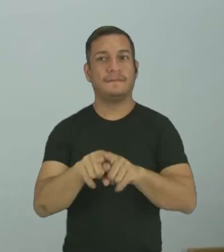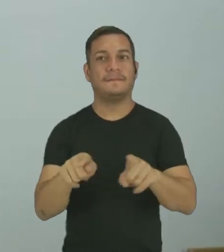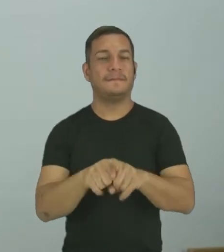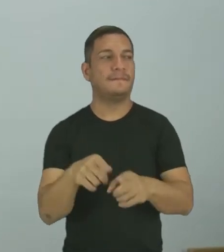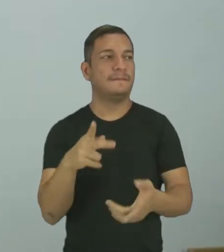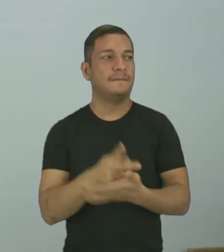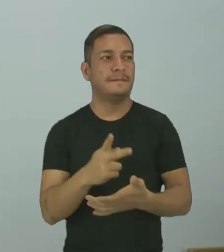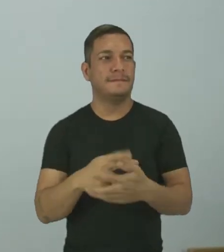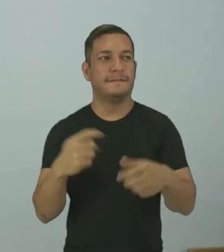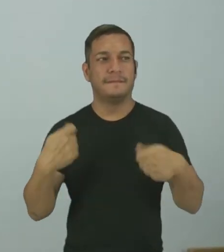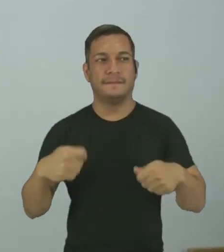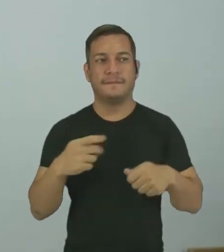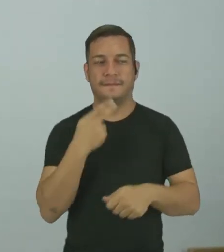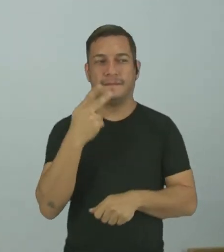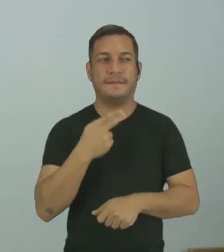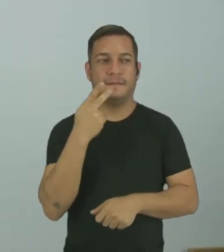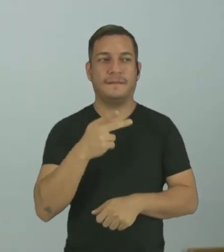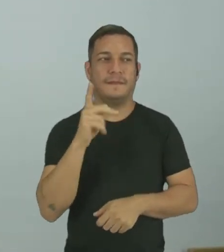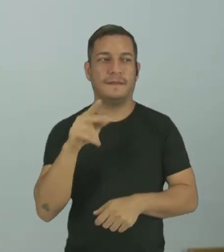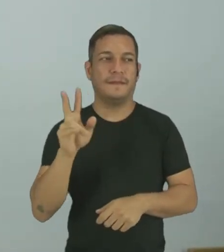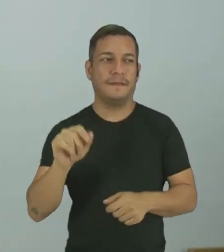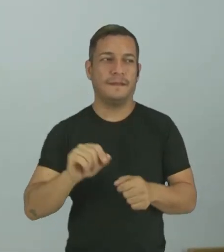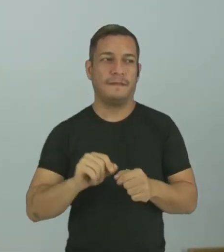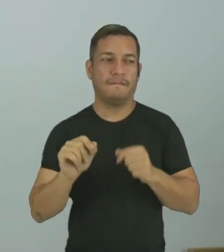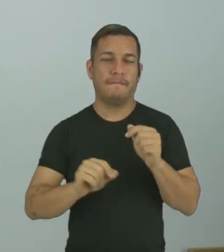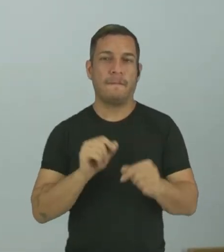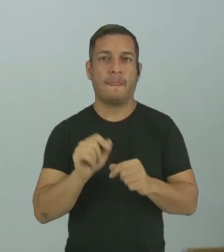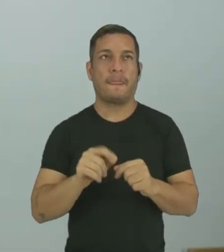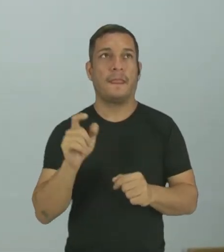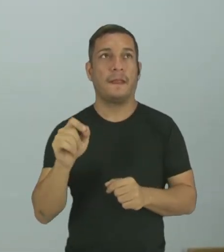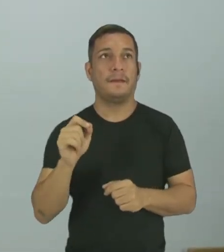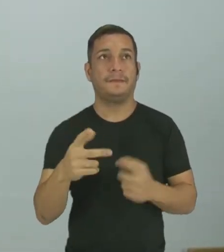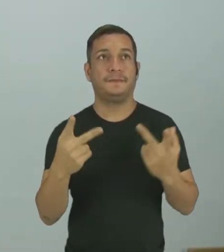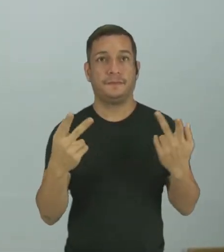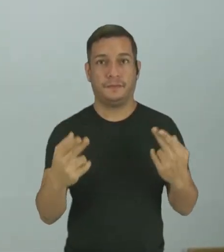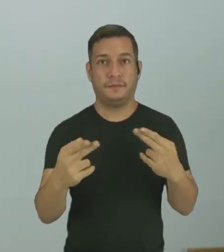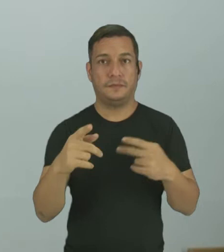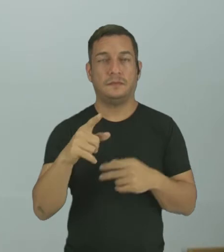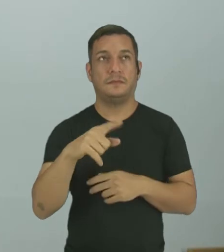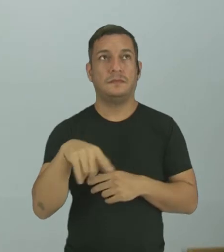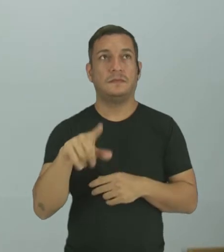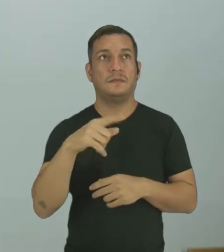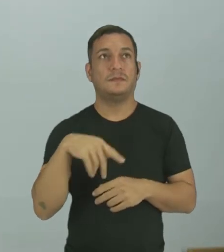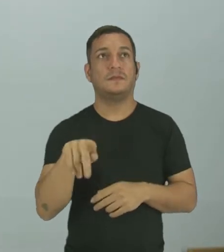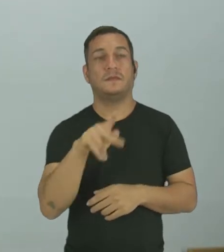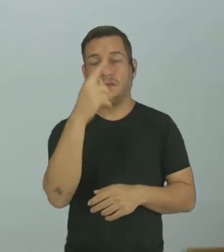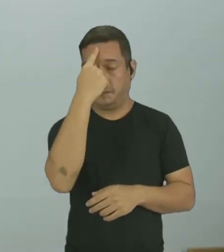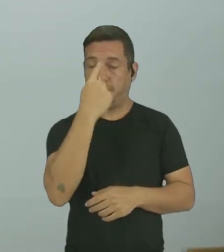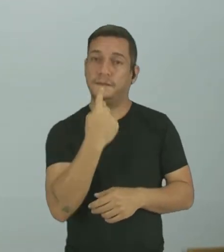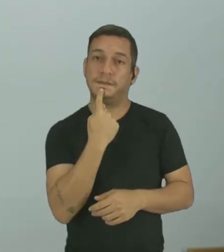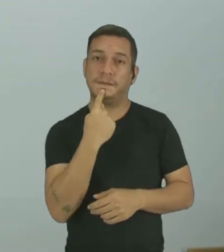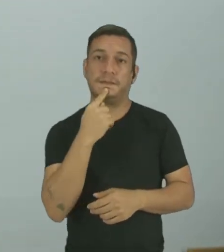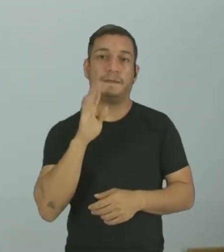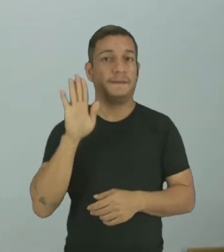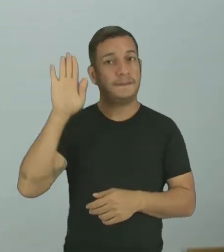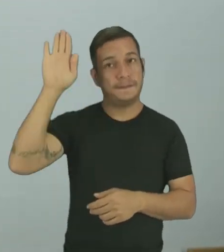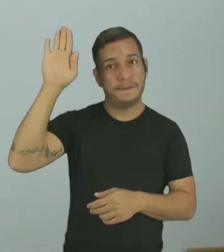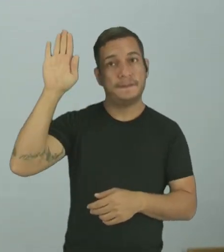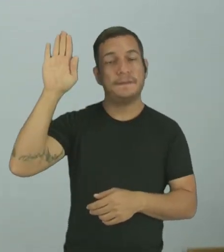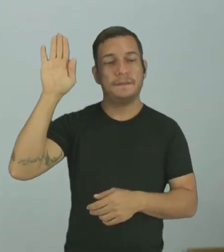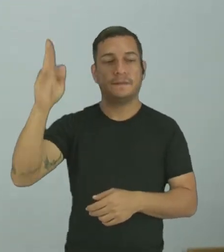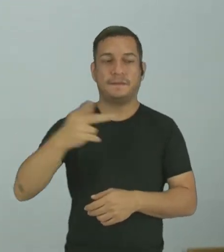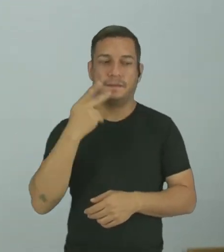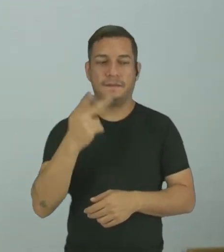que você precisar falar, você vai fazer igual aqui a nossa imagem, levantar a mão